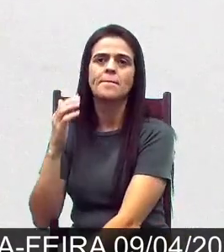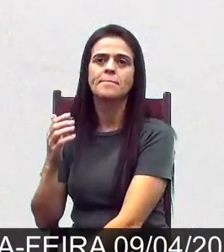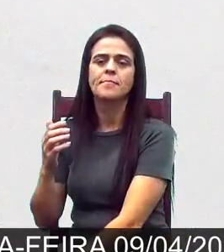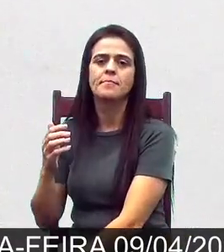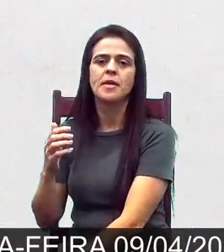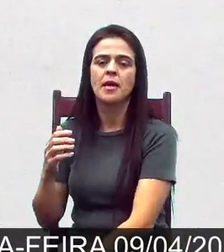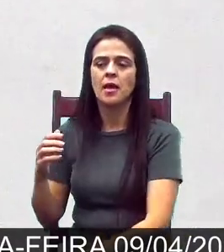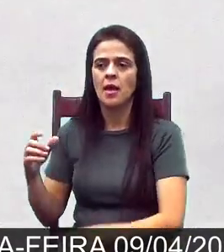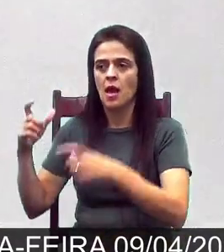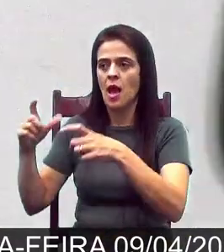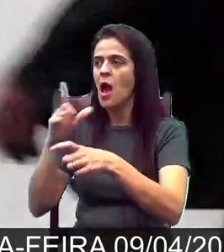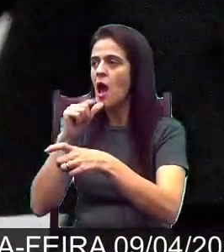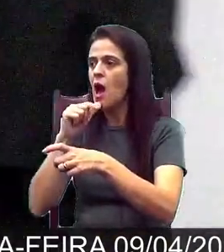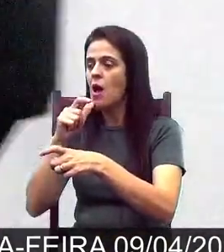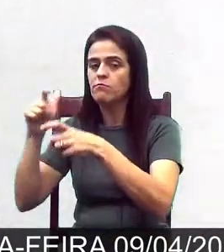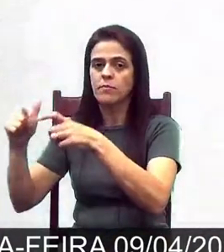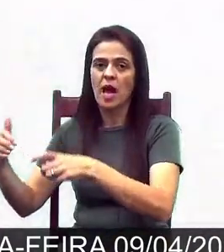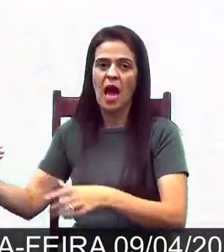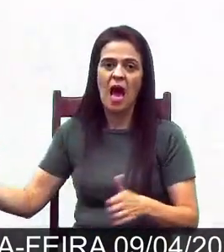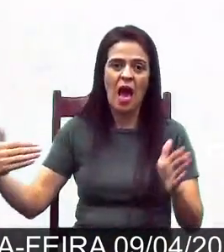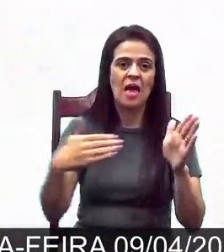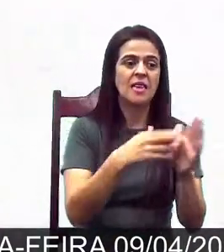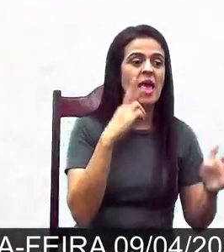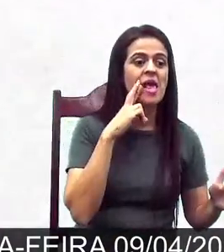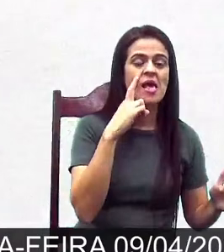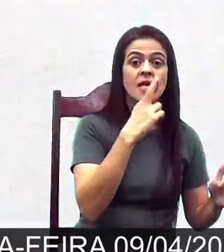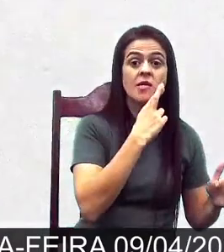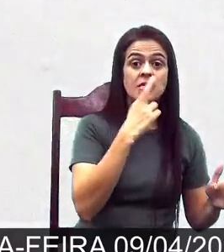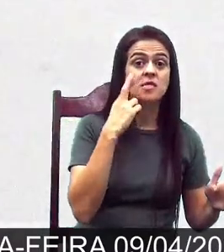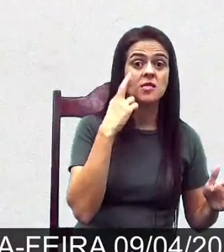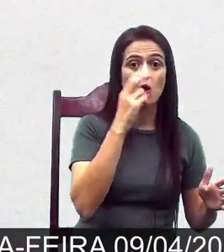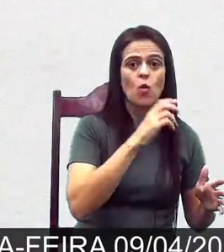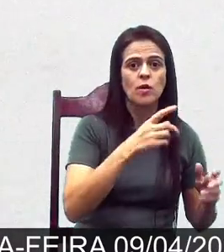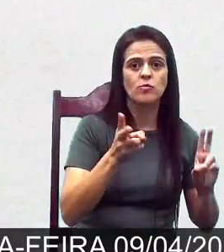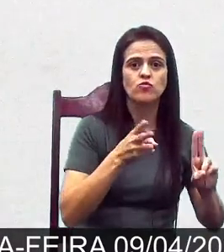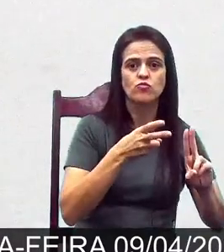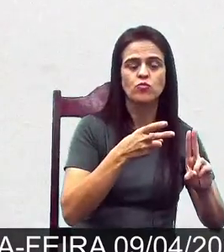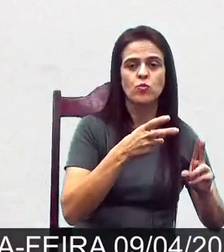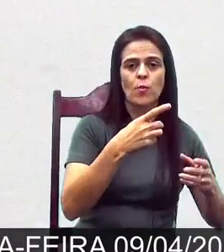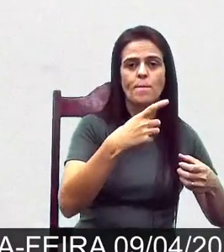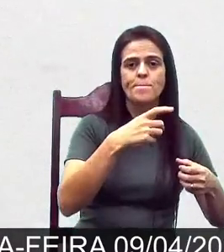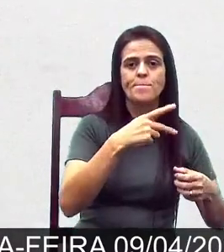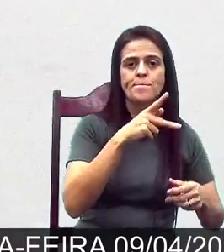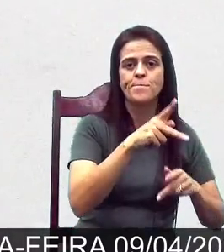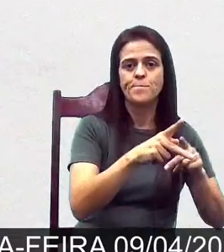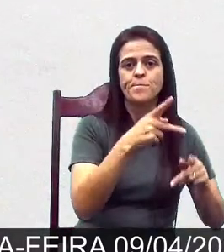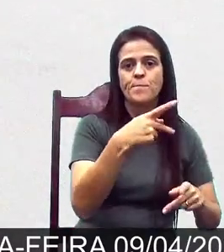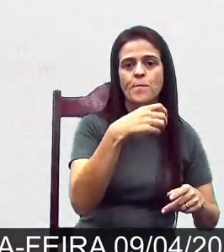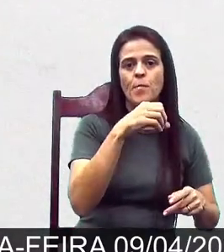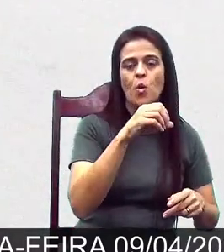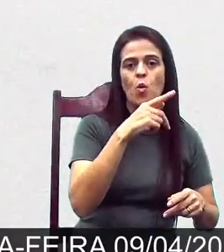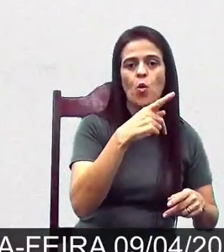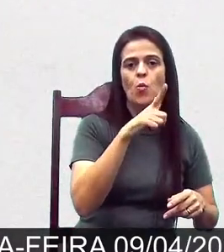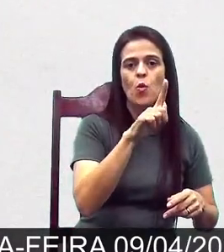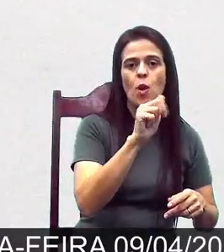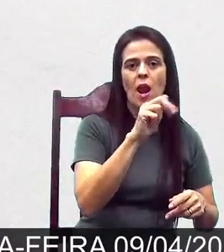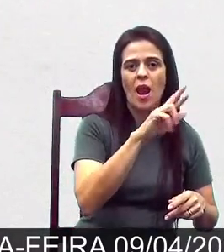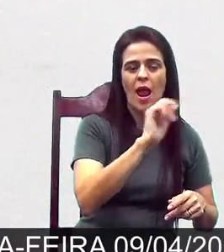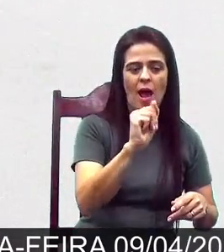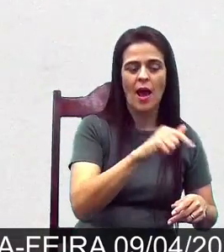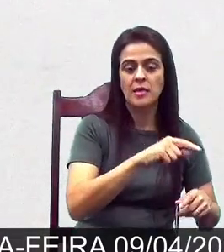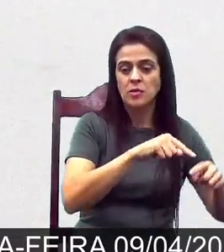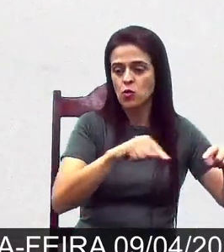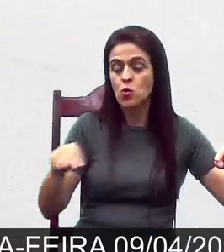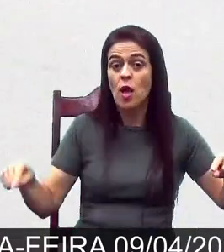até o restaurante popular. Usuários da pista do calçadão da Avenida Raulina Fonseca